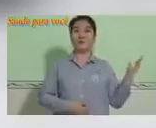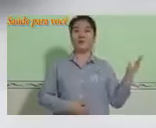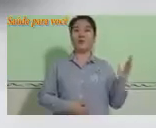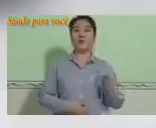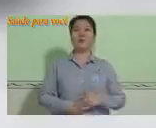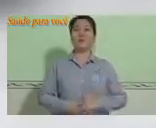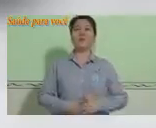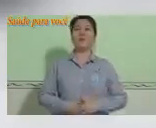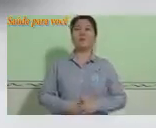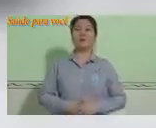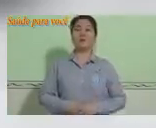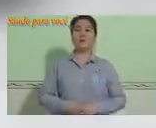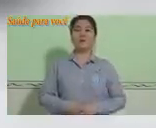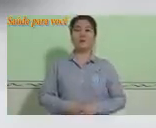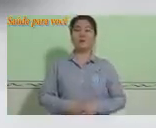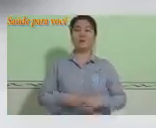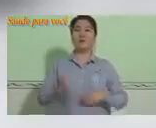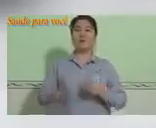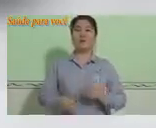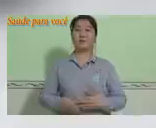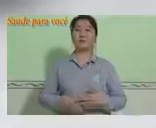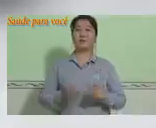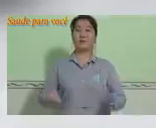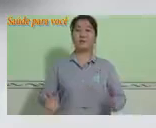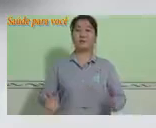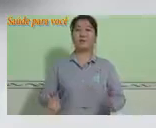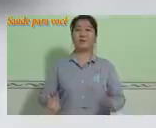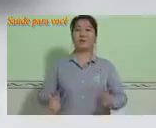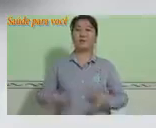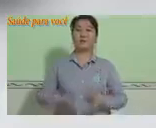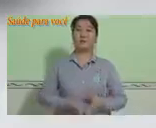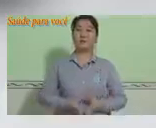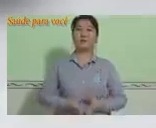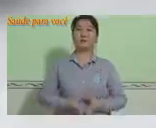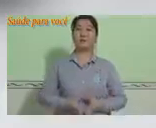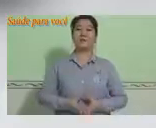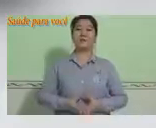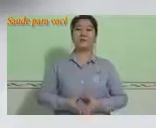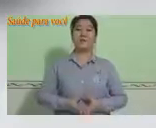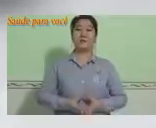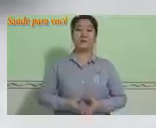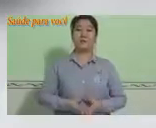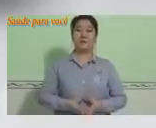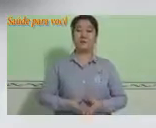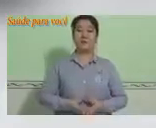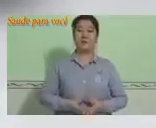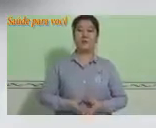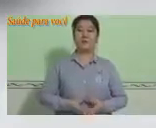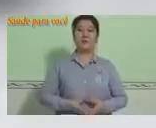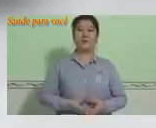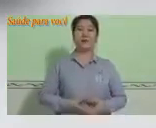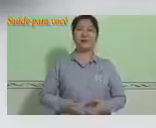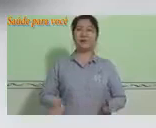MNASCIDODURMANTRE 16 a 20 horas por dia, no entanto, essas horas tendem a ser distribuídas em períodos de poucas